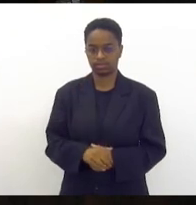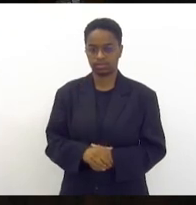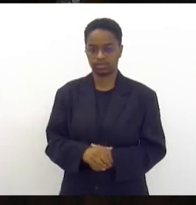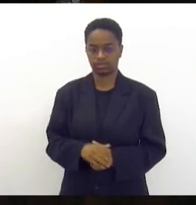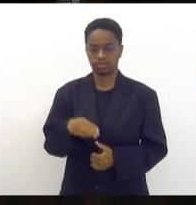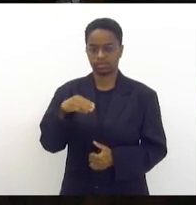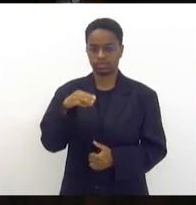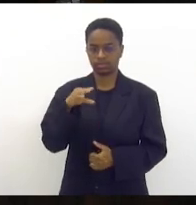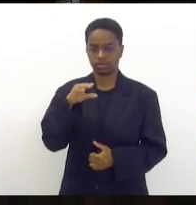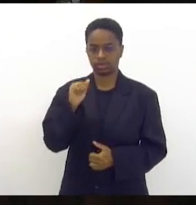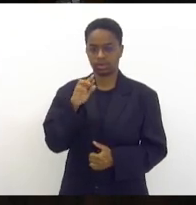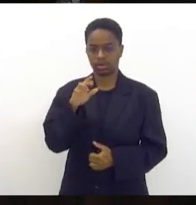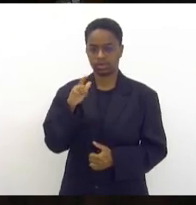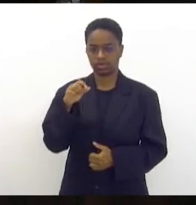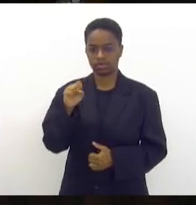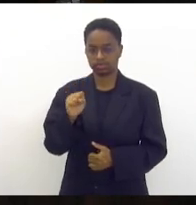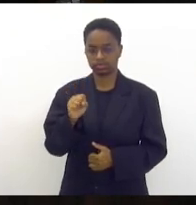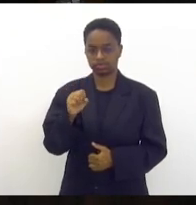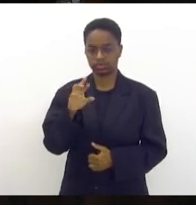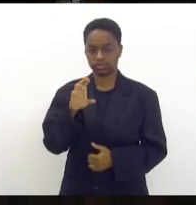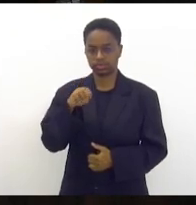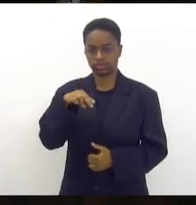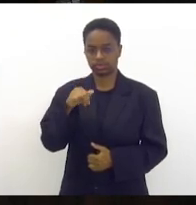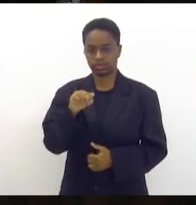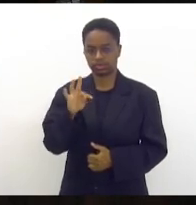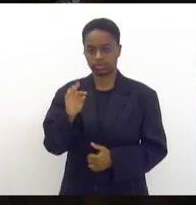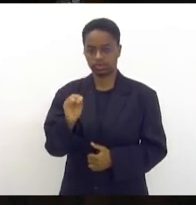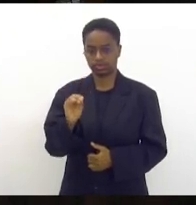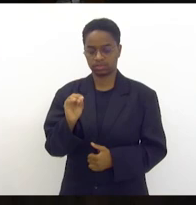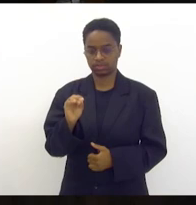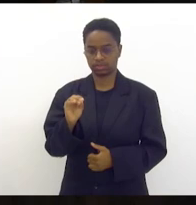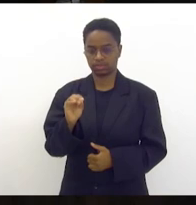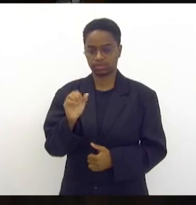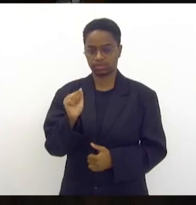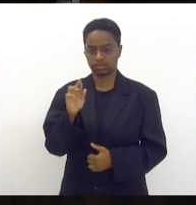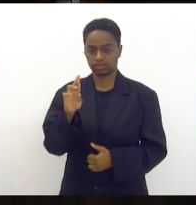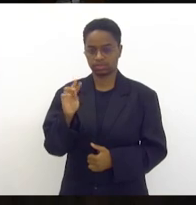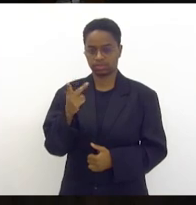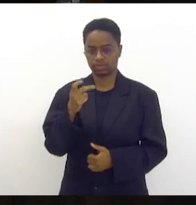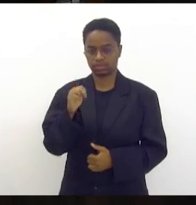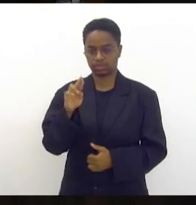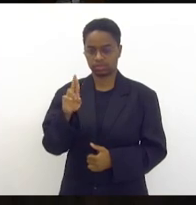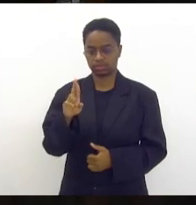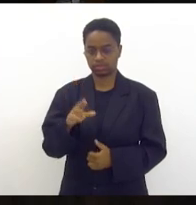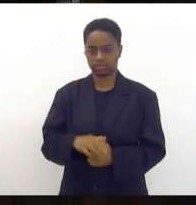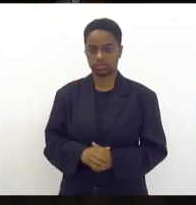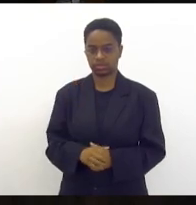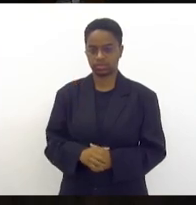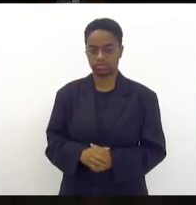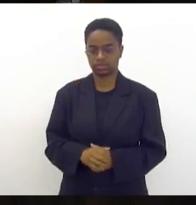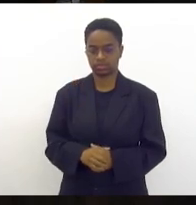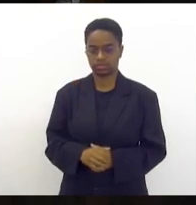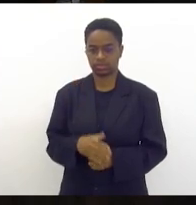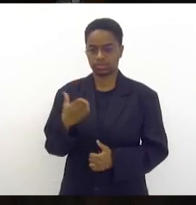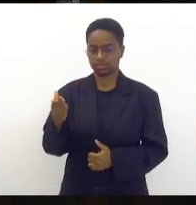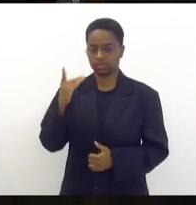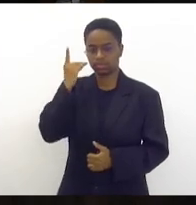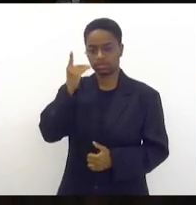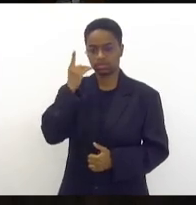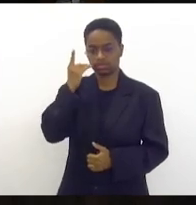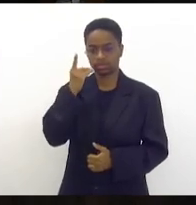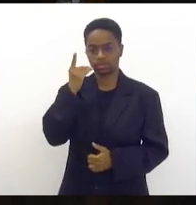Carlos Macedo. Renato Miranda. Arthur Monteiro. Nosso nome,